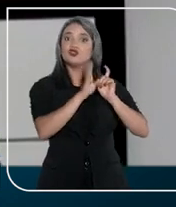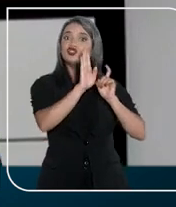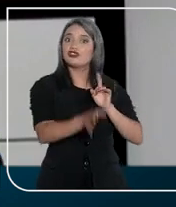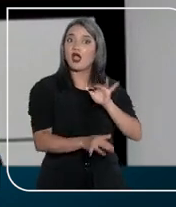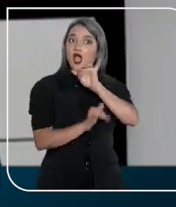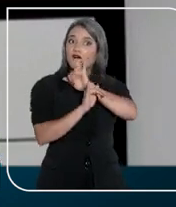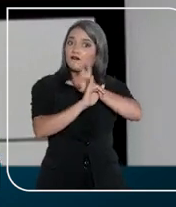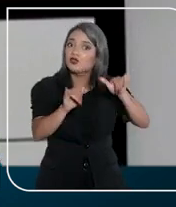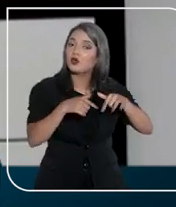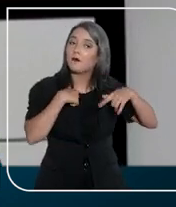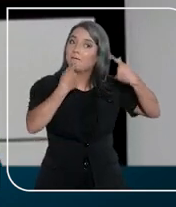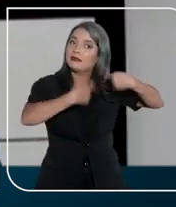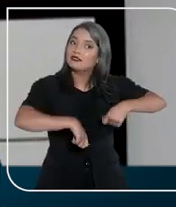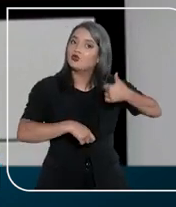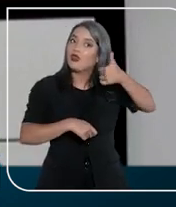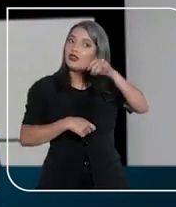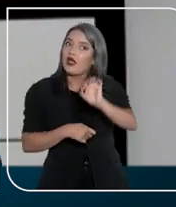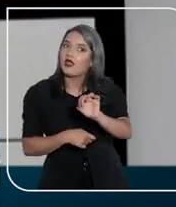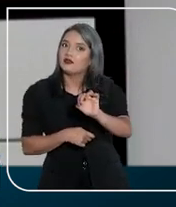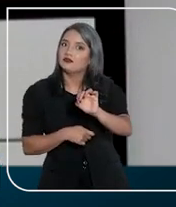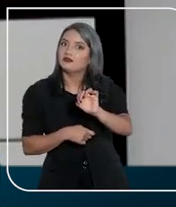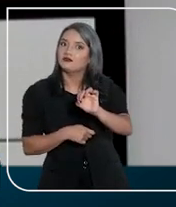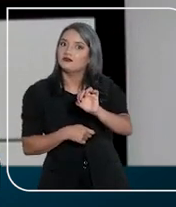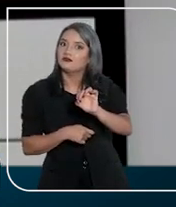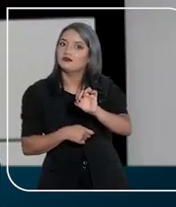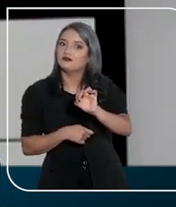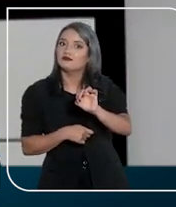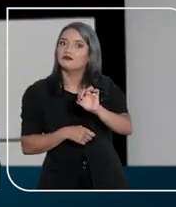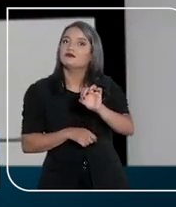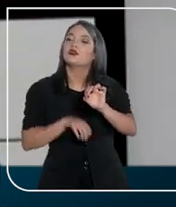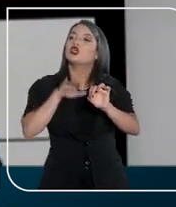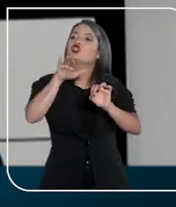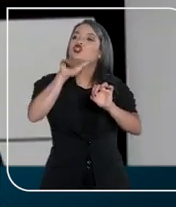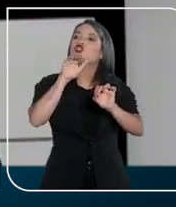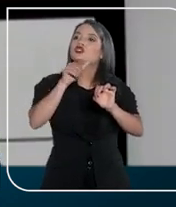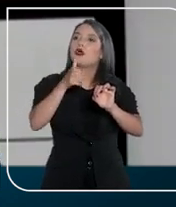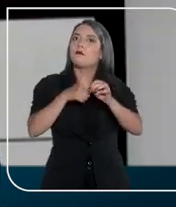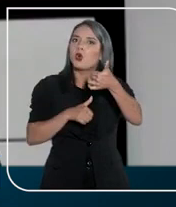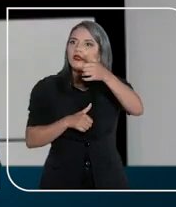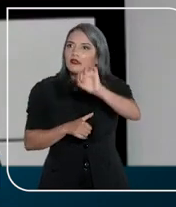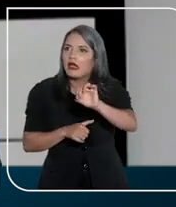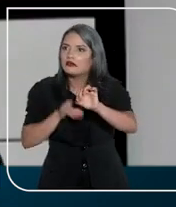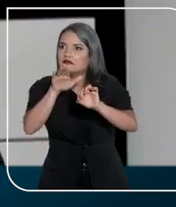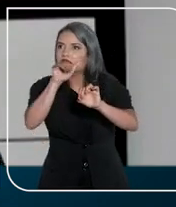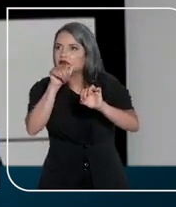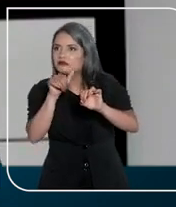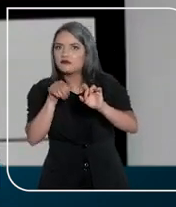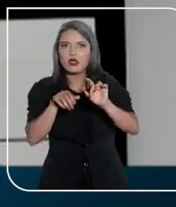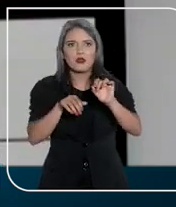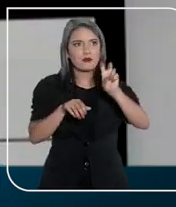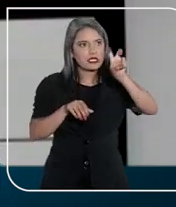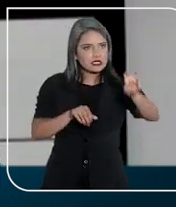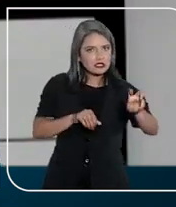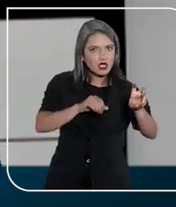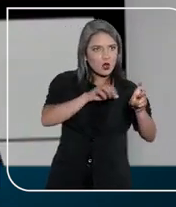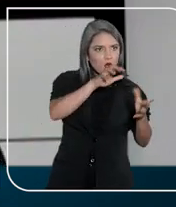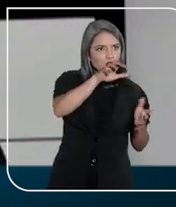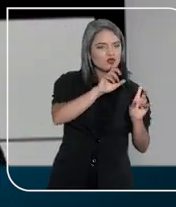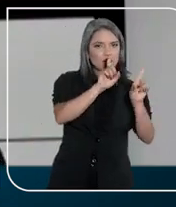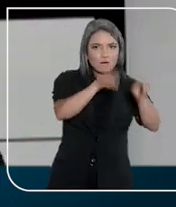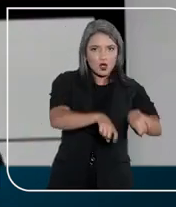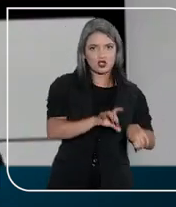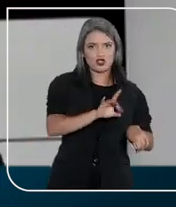tinha interesse de 10. Ela nomeou 10. Então, ela precisa de 10. Então, nesse caso,